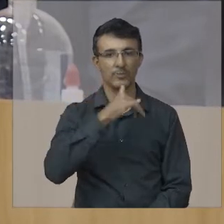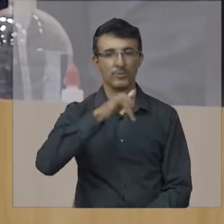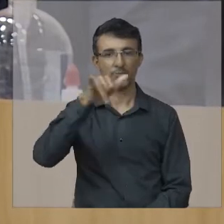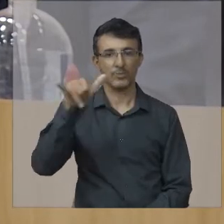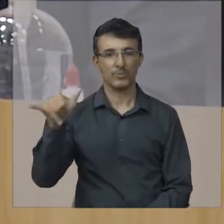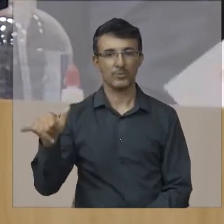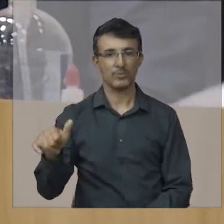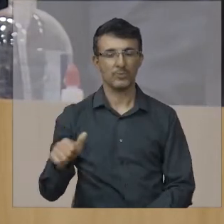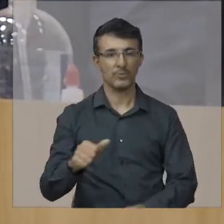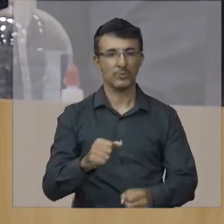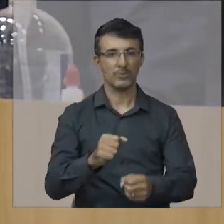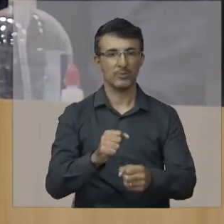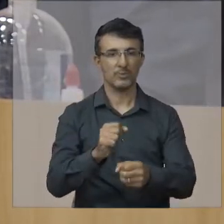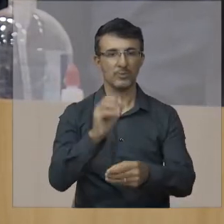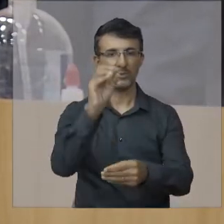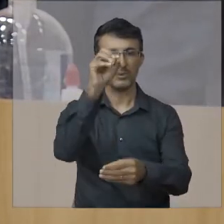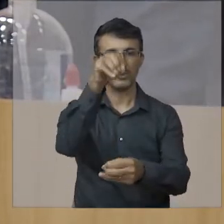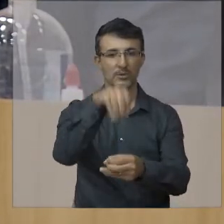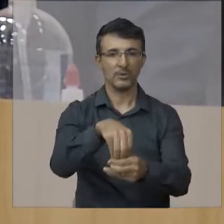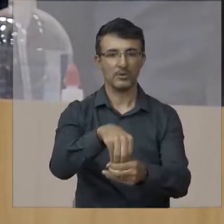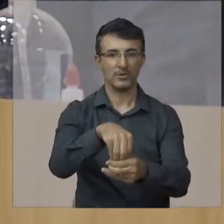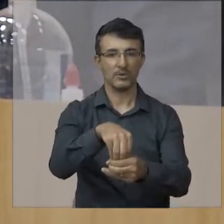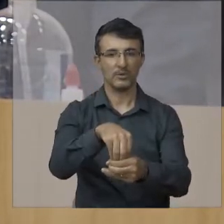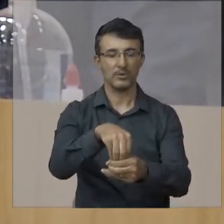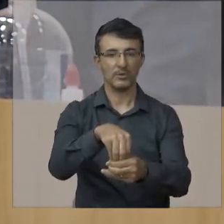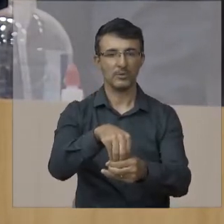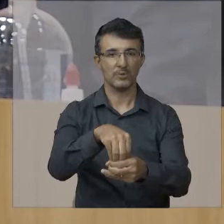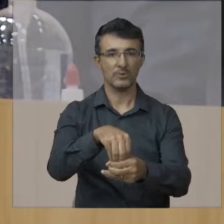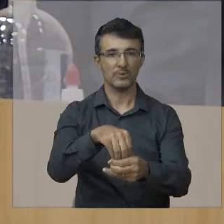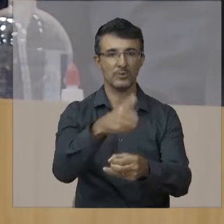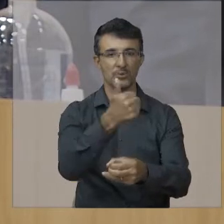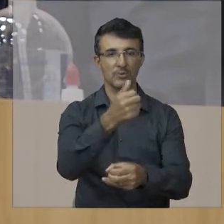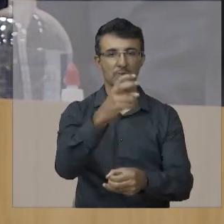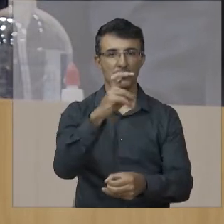biênio 2021-2022, com 15 votos